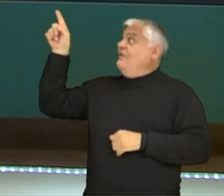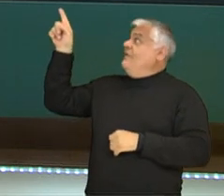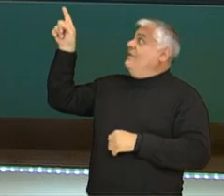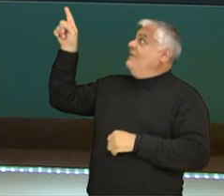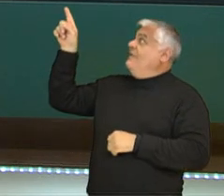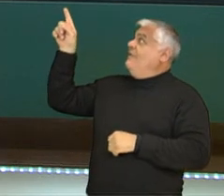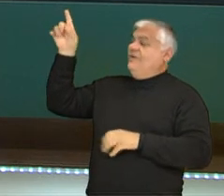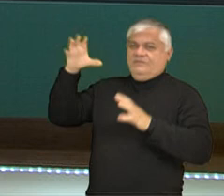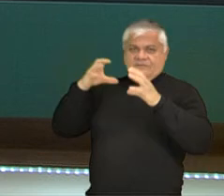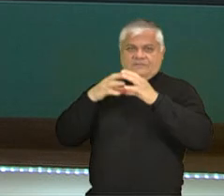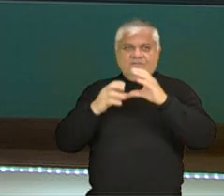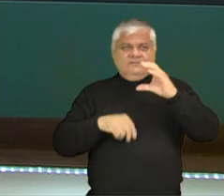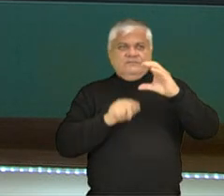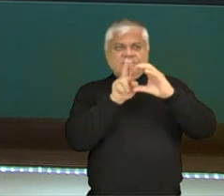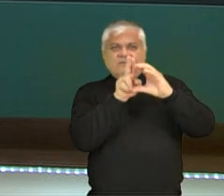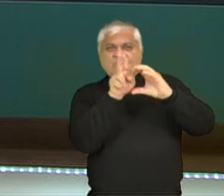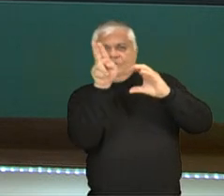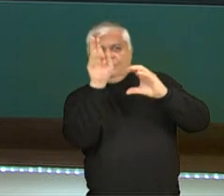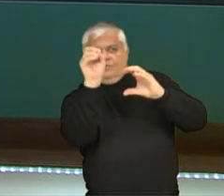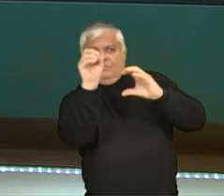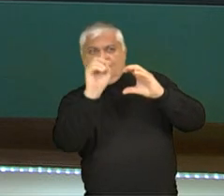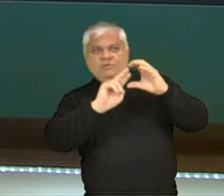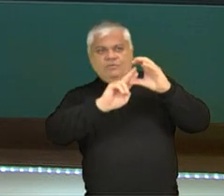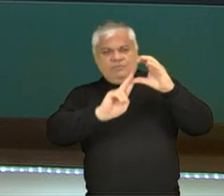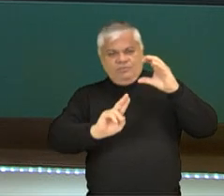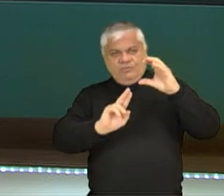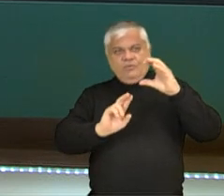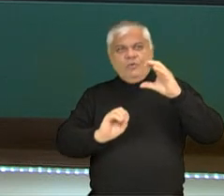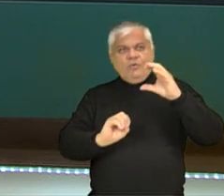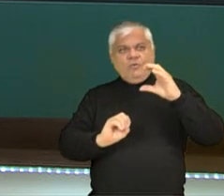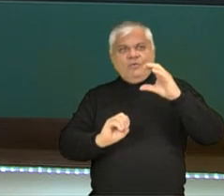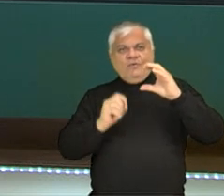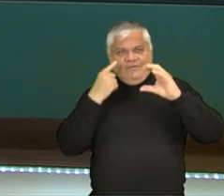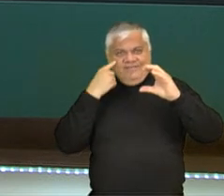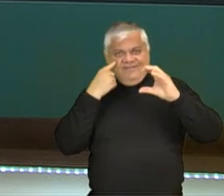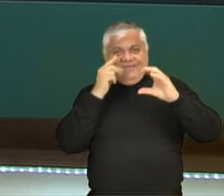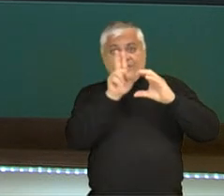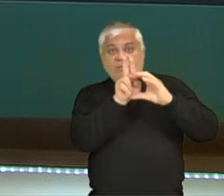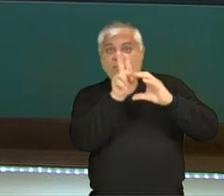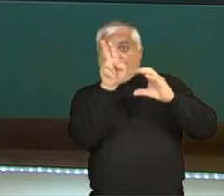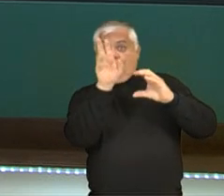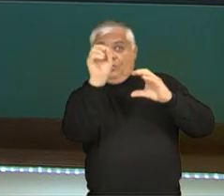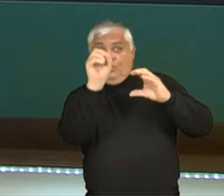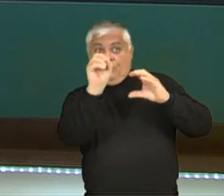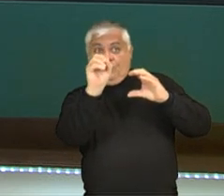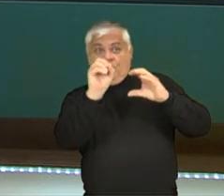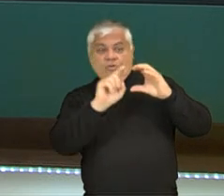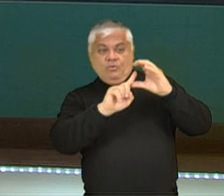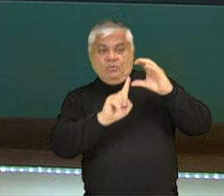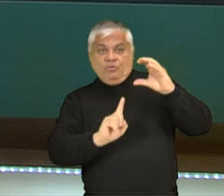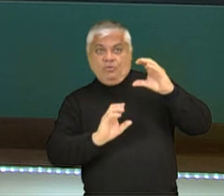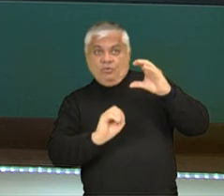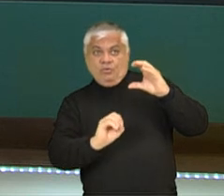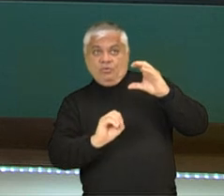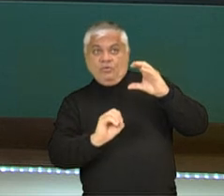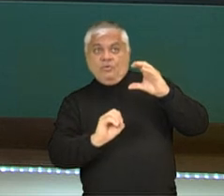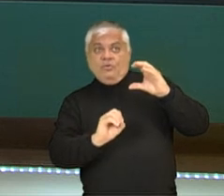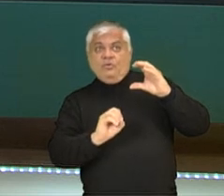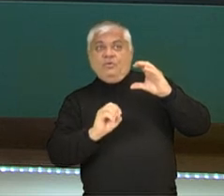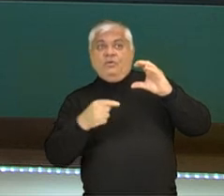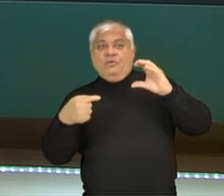este grupamento orgânico. O grupo carboxila, C-O, O e